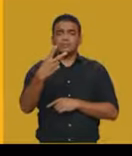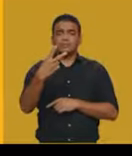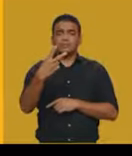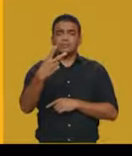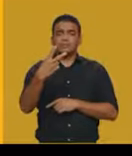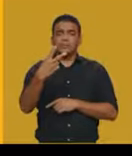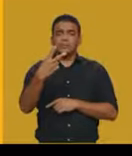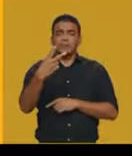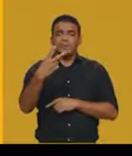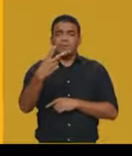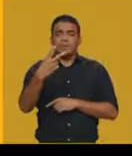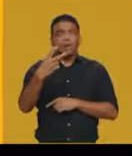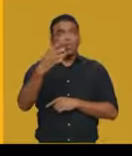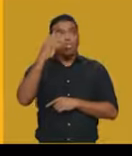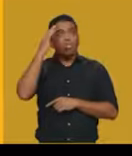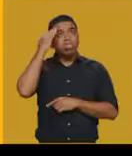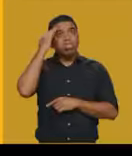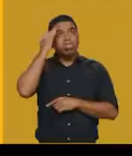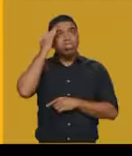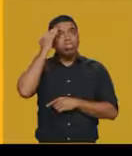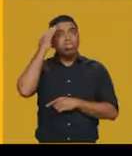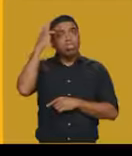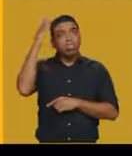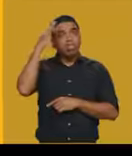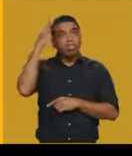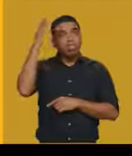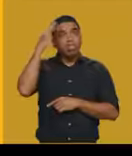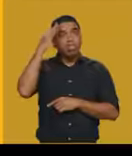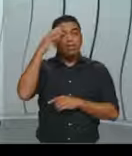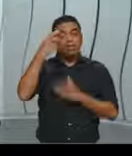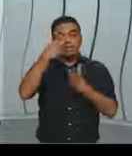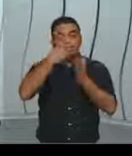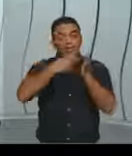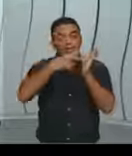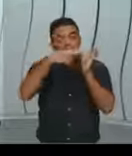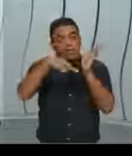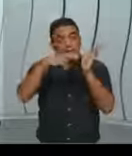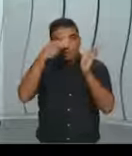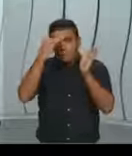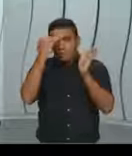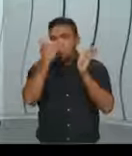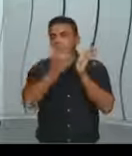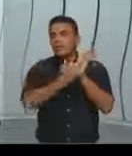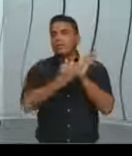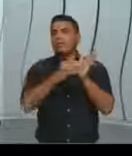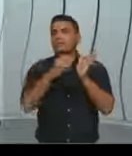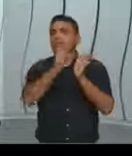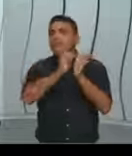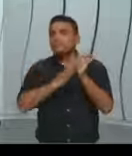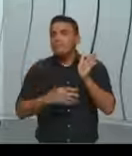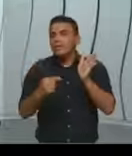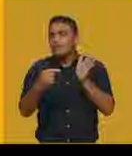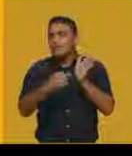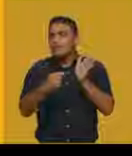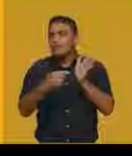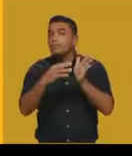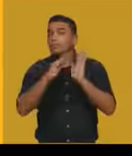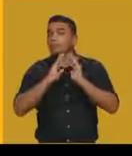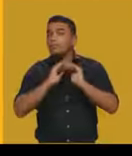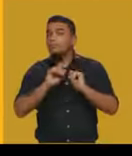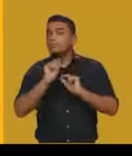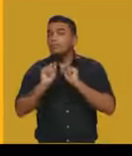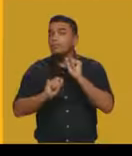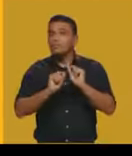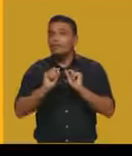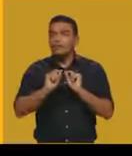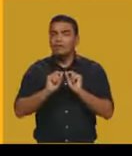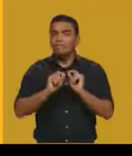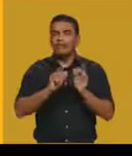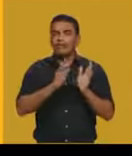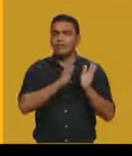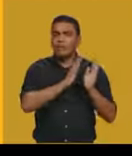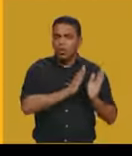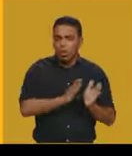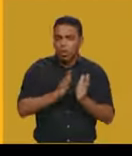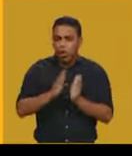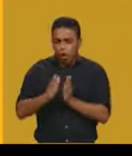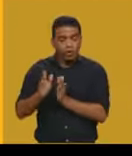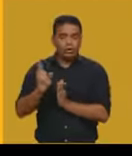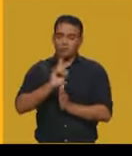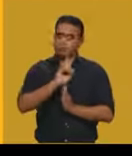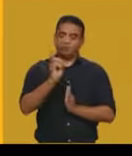Não faça dedução de nada que não há no texto. Beleza? Então vamos lá. O texto fala de ordem?